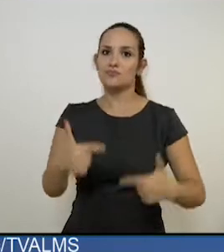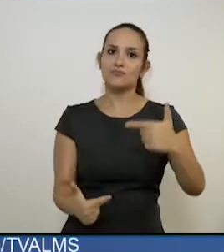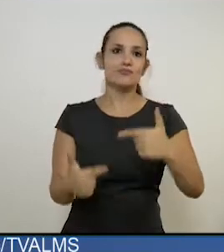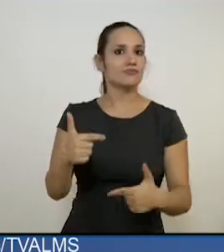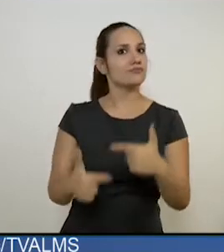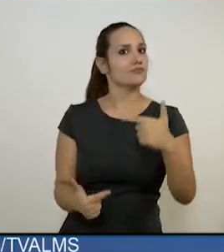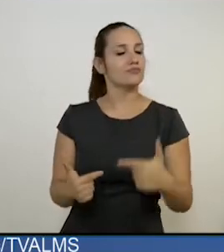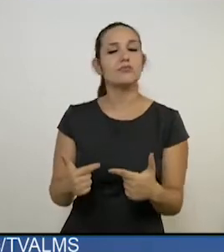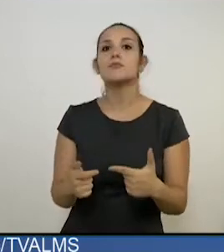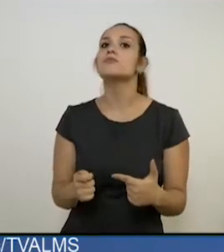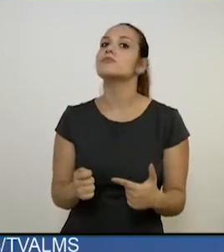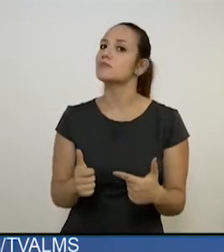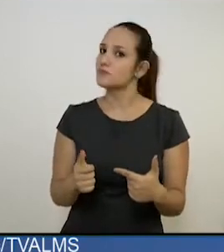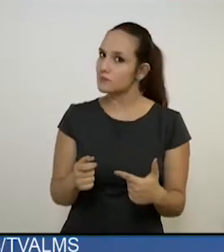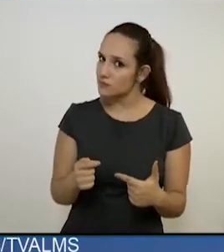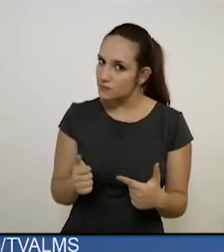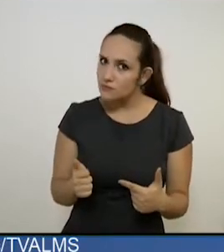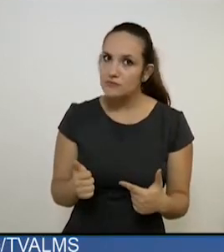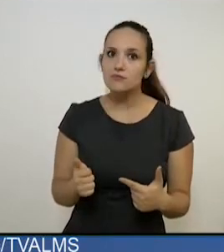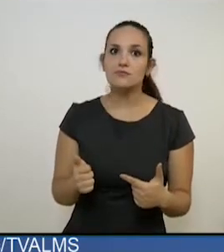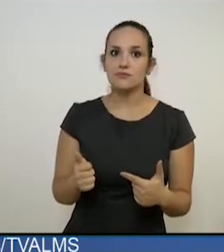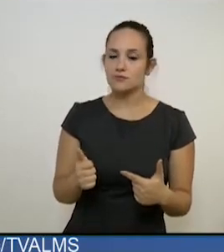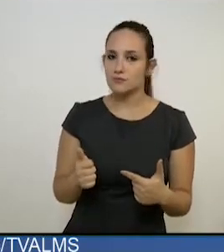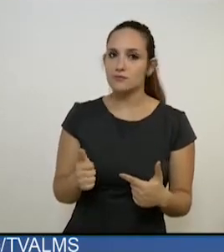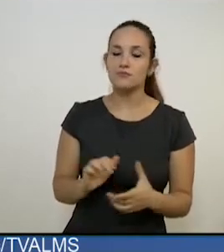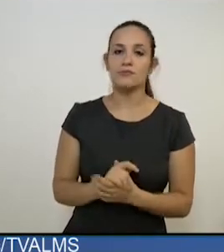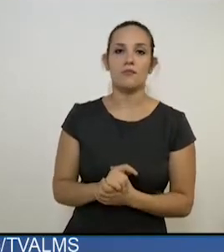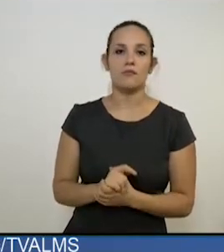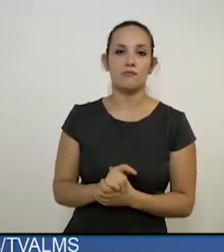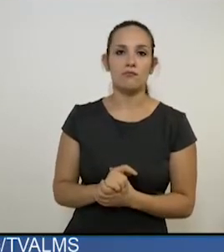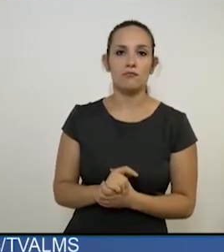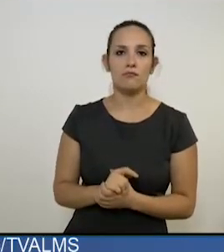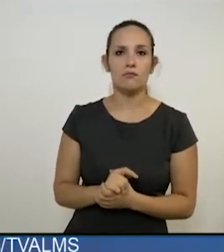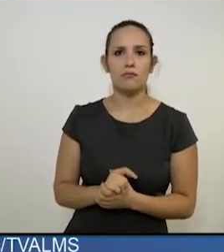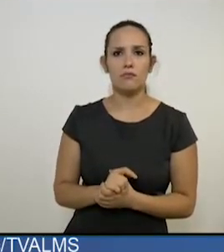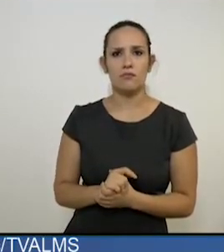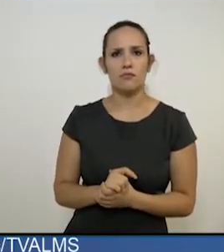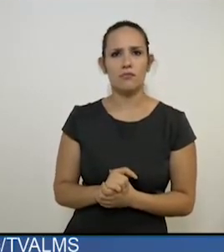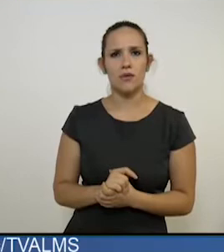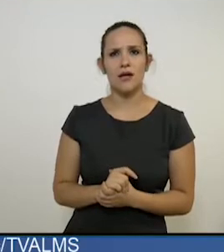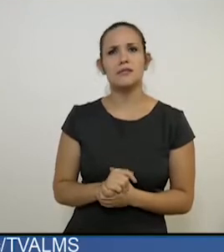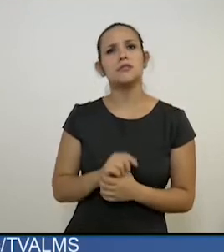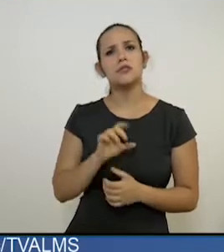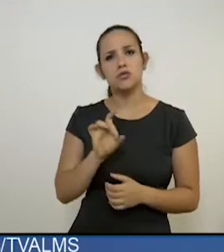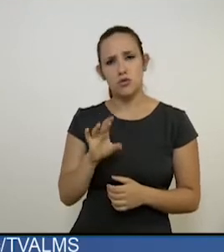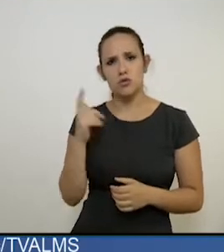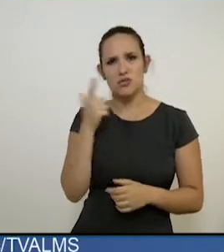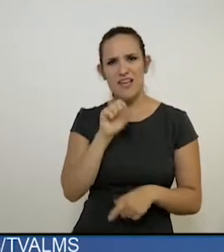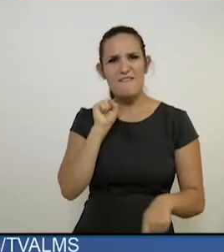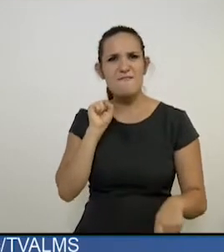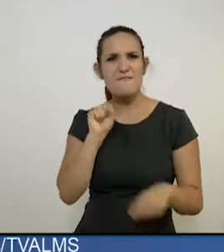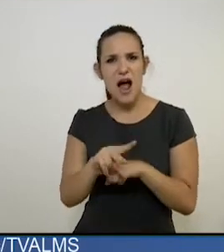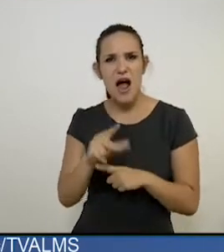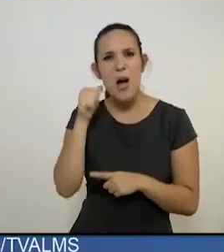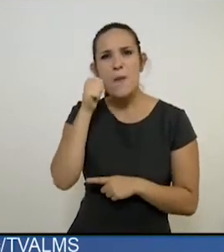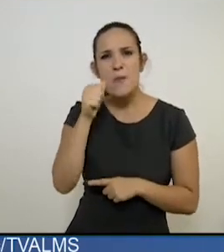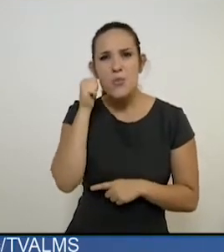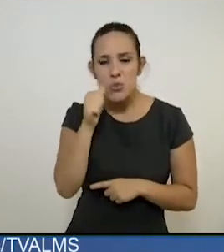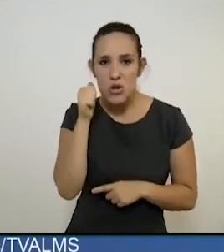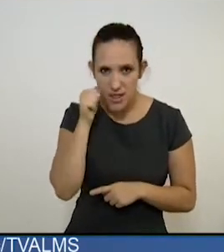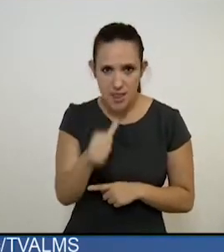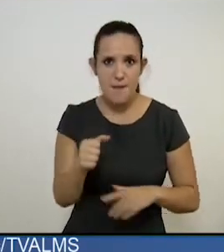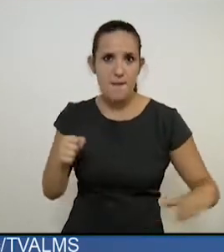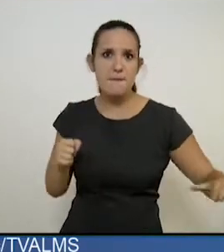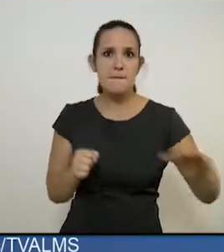do Brasil ainda é muito tímida. O sistema de cotas garante quantidade mínima de candidatas